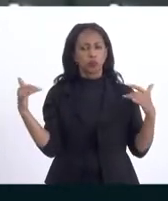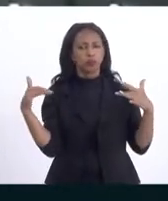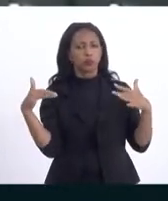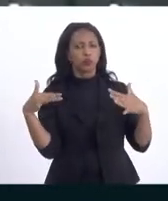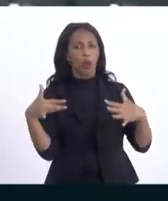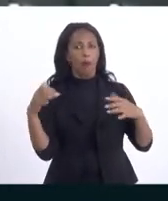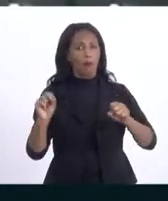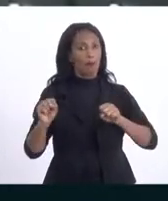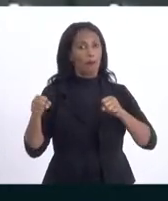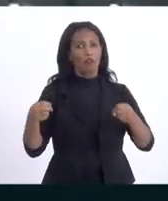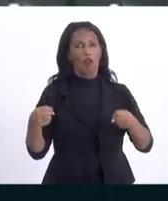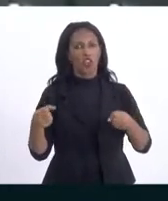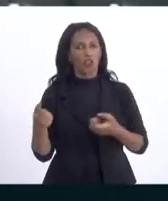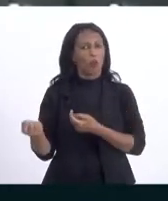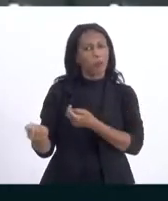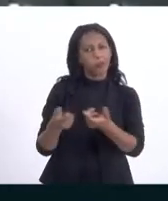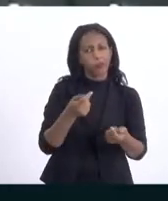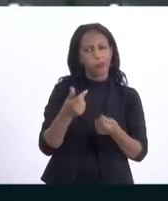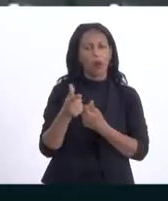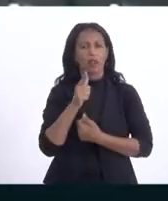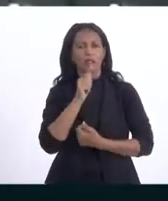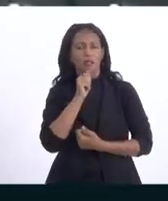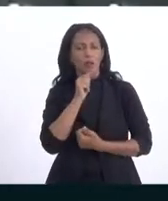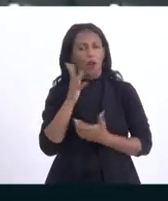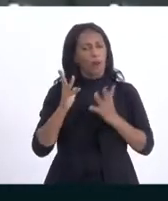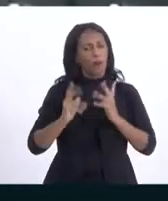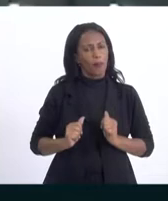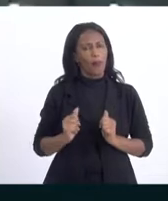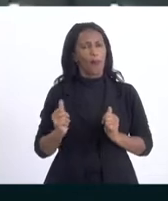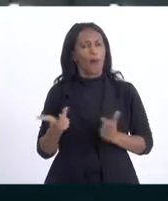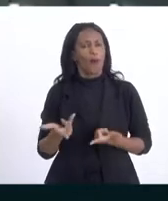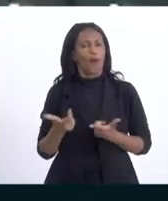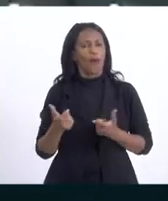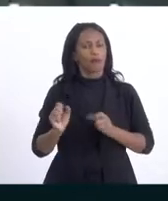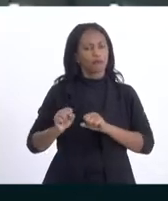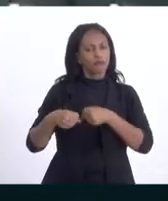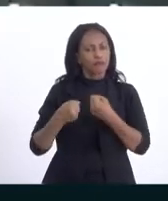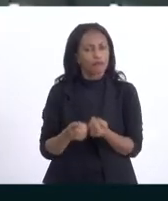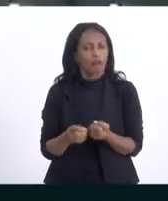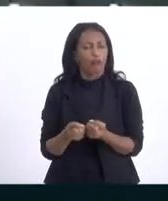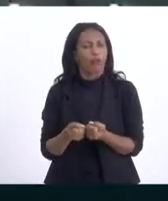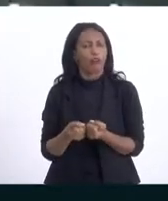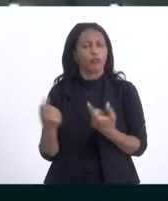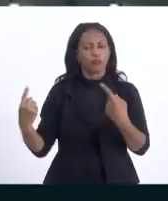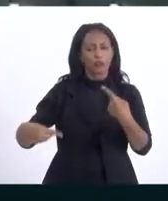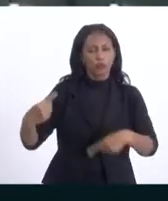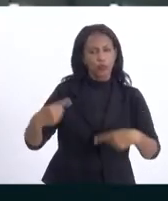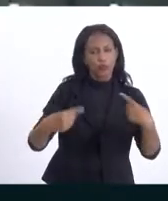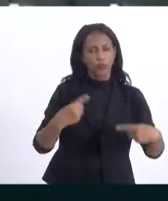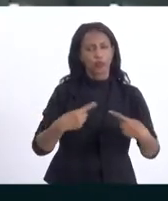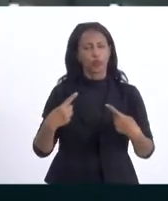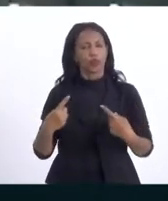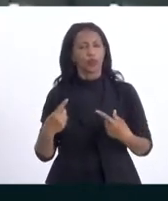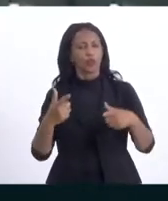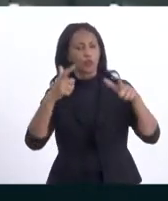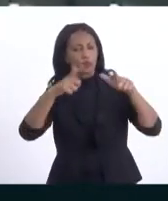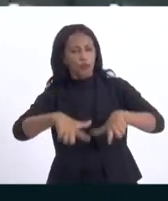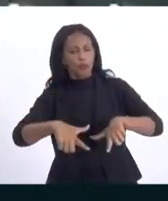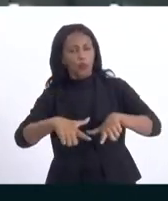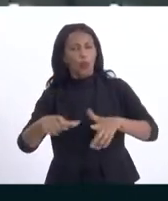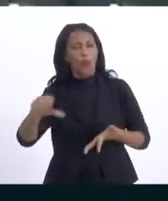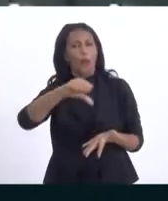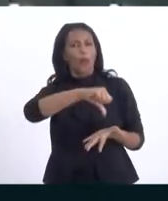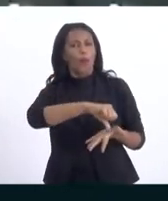mais potencial do que isso, né, com águas nobres, com um potencial enorme, principalmente aí de confecção. Hoje virou um